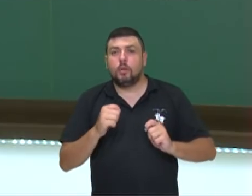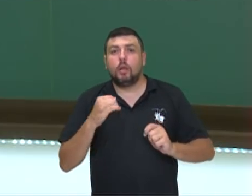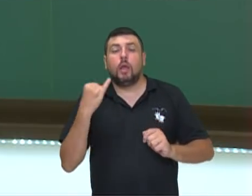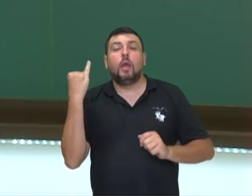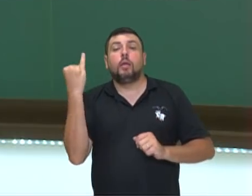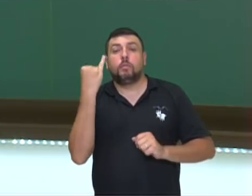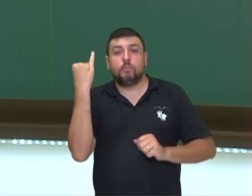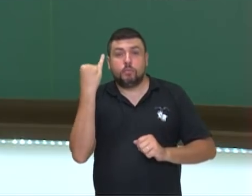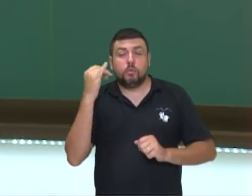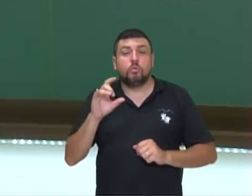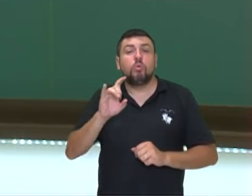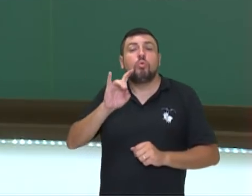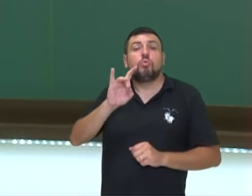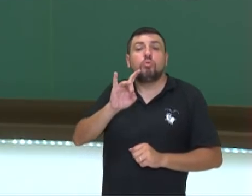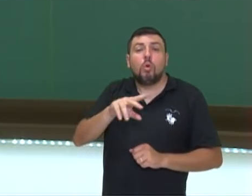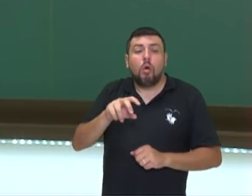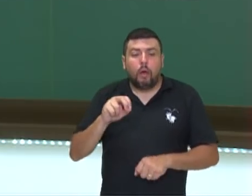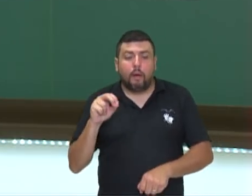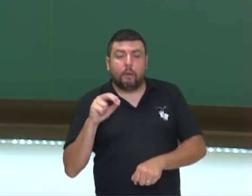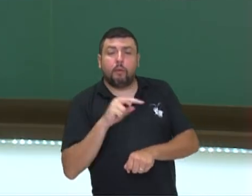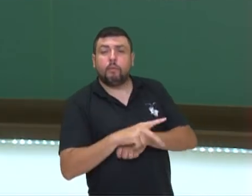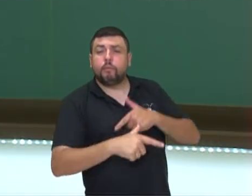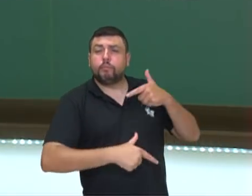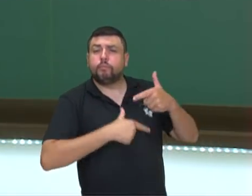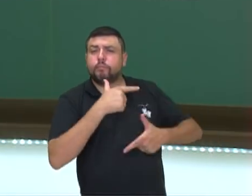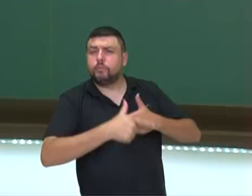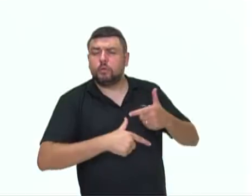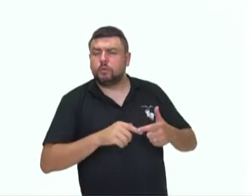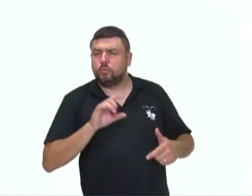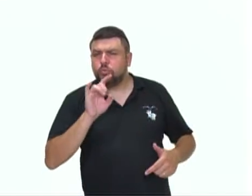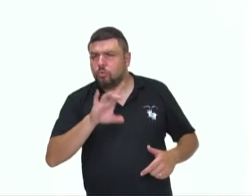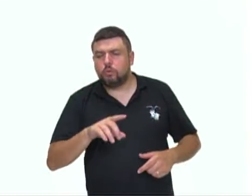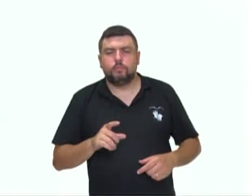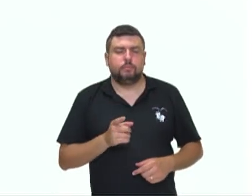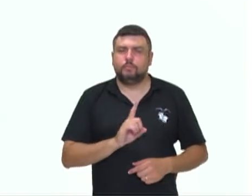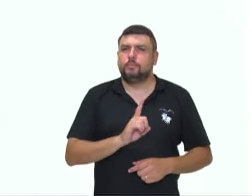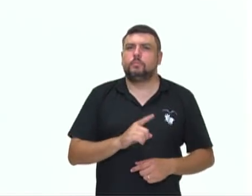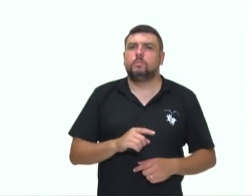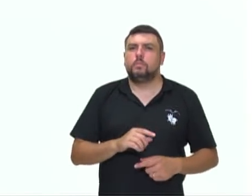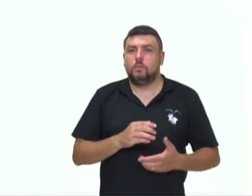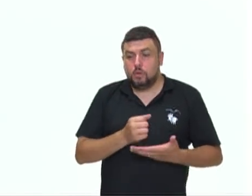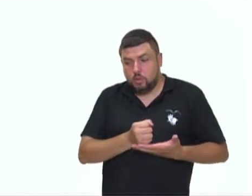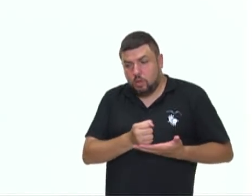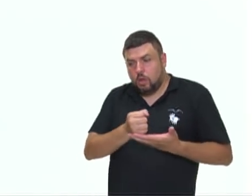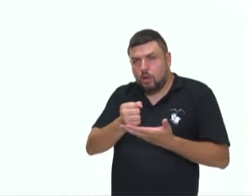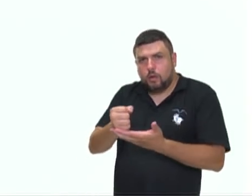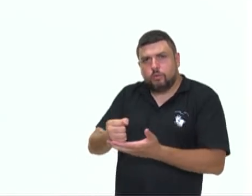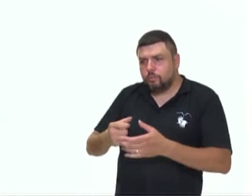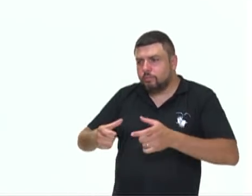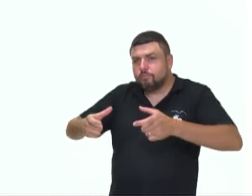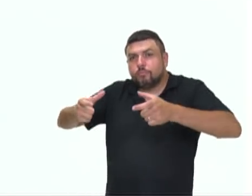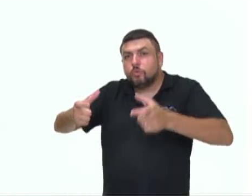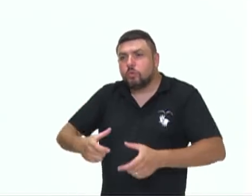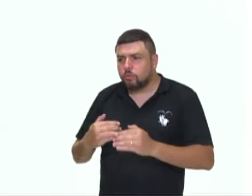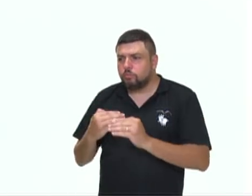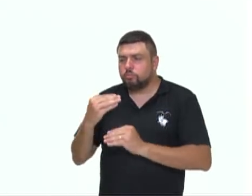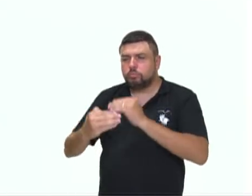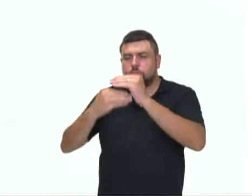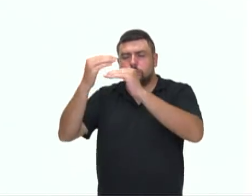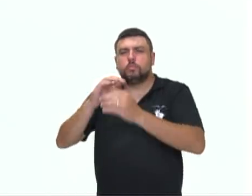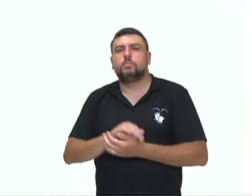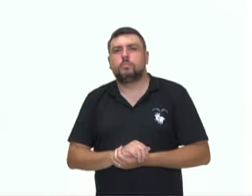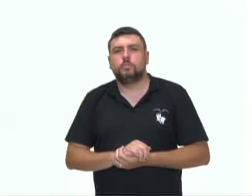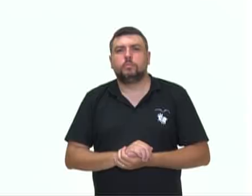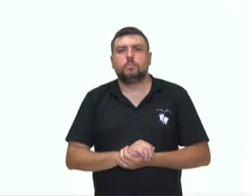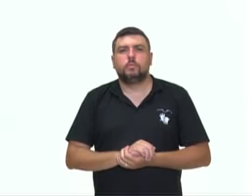geração de emprego e renda para uma cidade, para uma região. Grandes empresários, eles se tornam destaques locais,